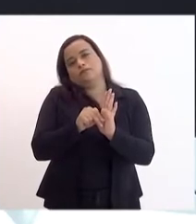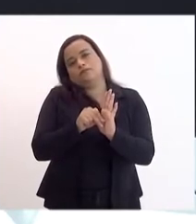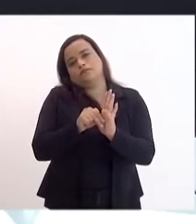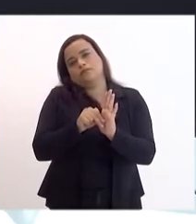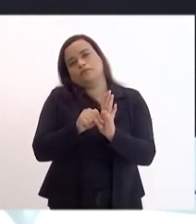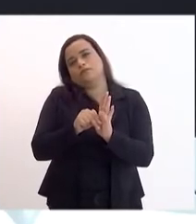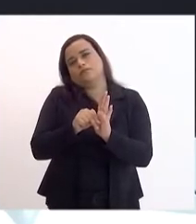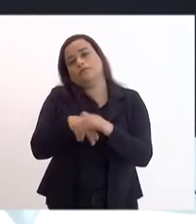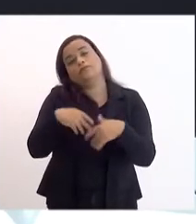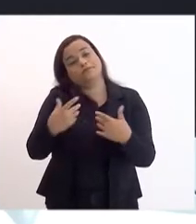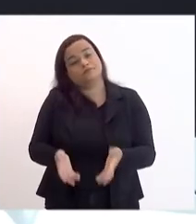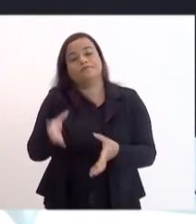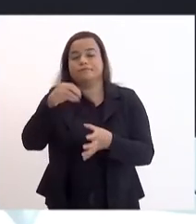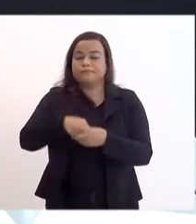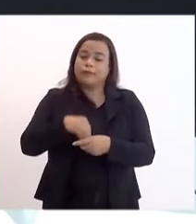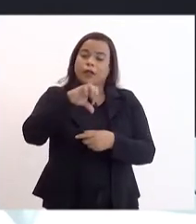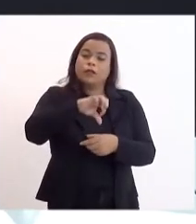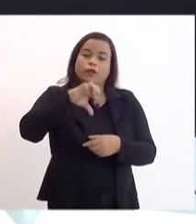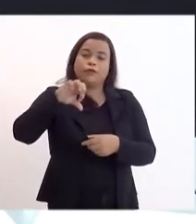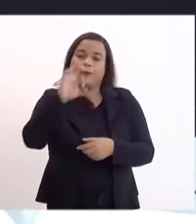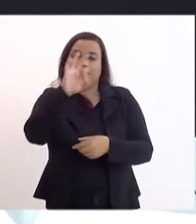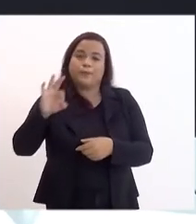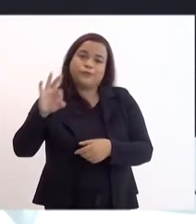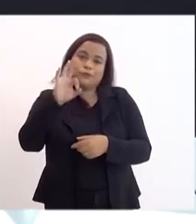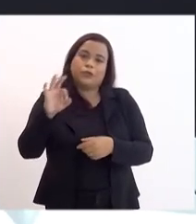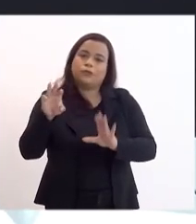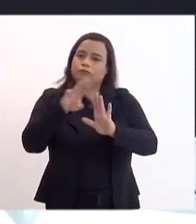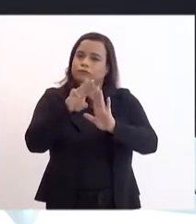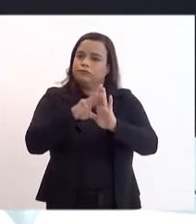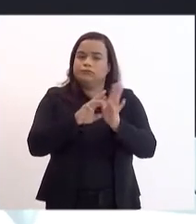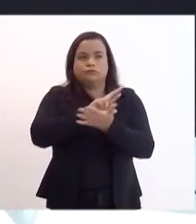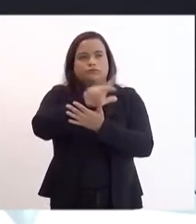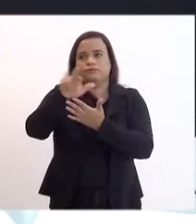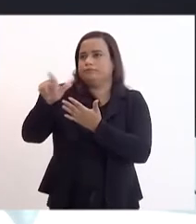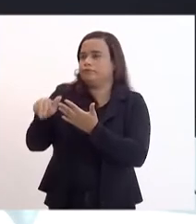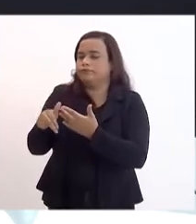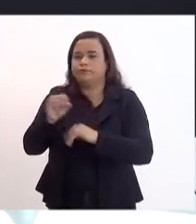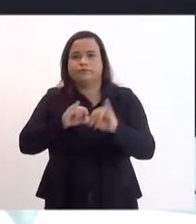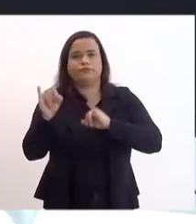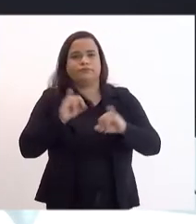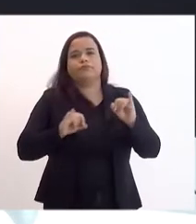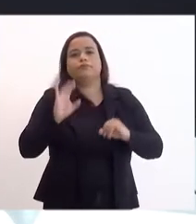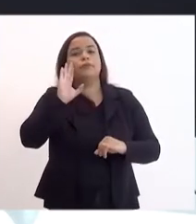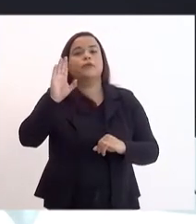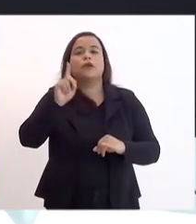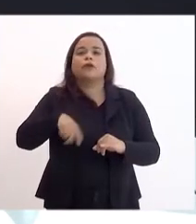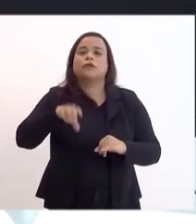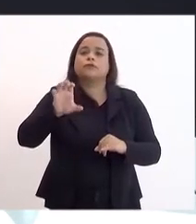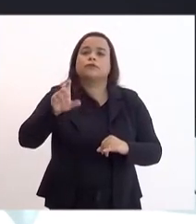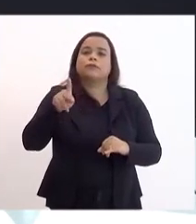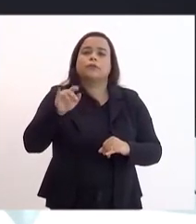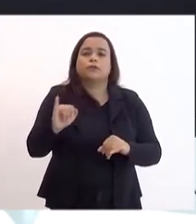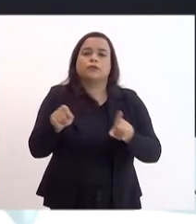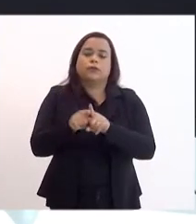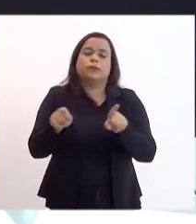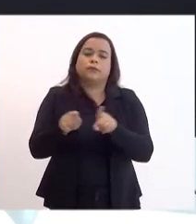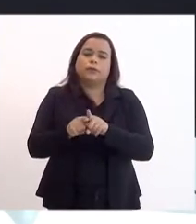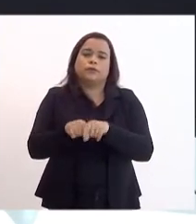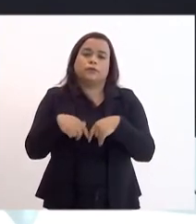Em 99% das matérias, inclusive de CPI, não há dispositivo.